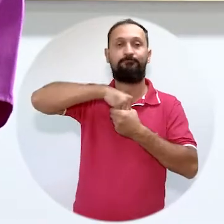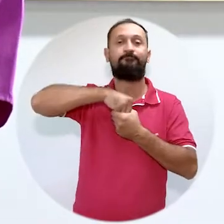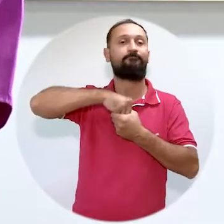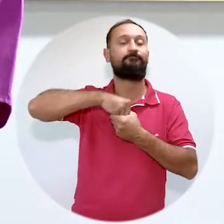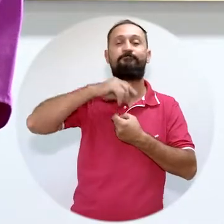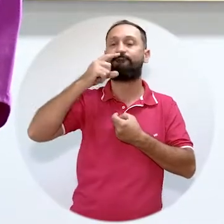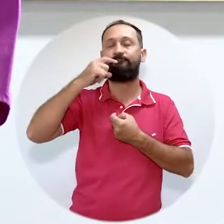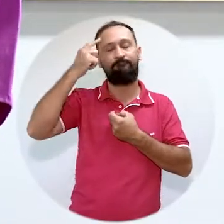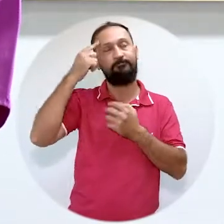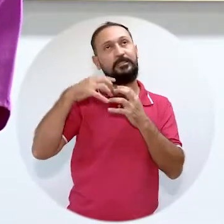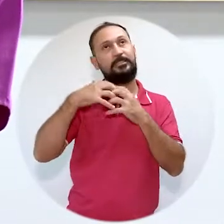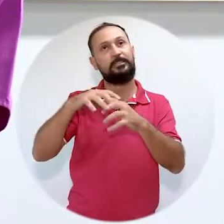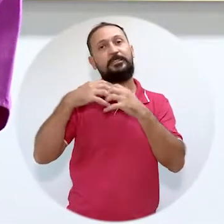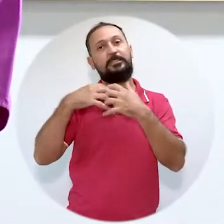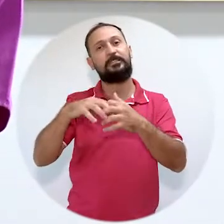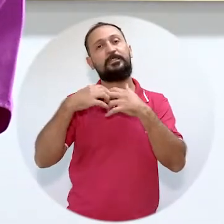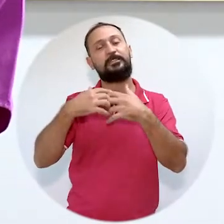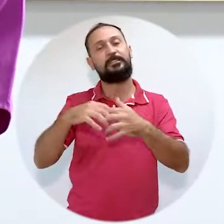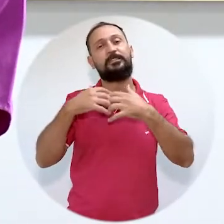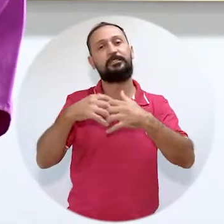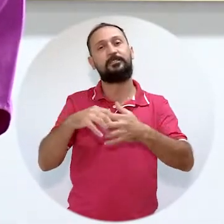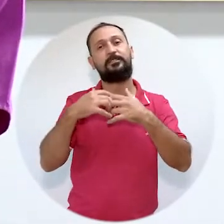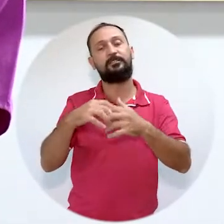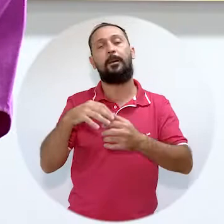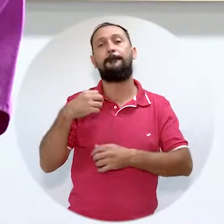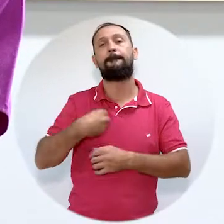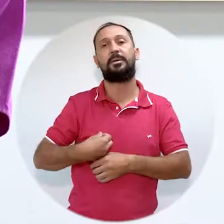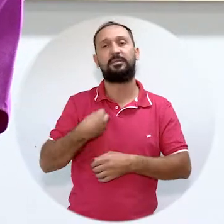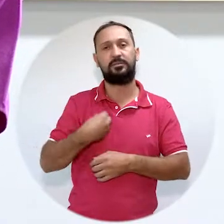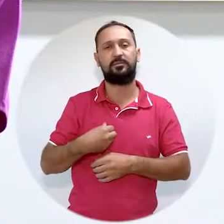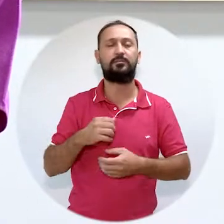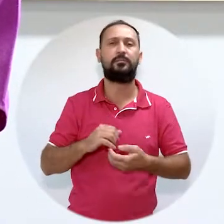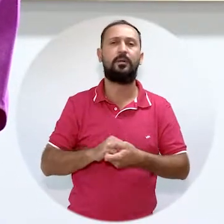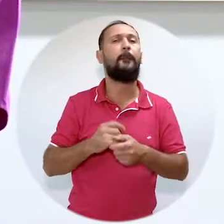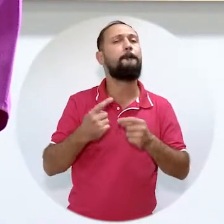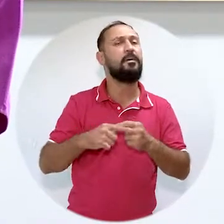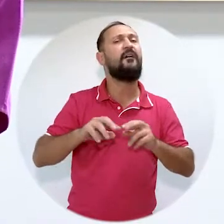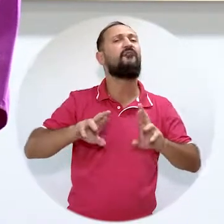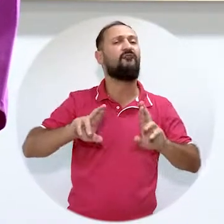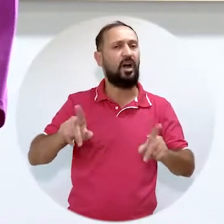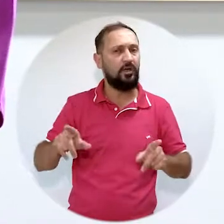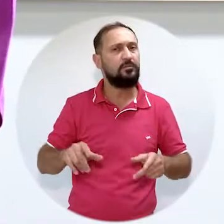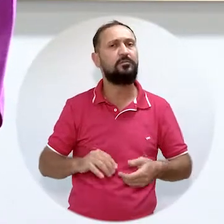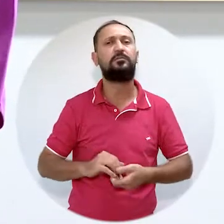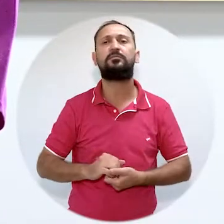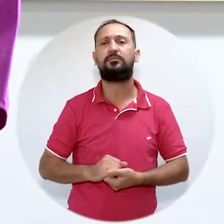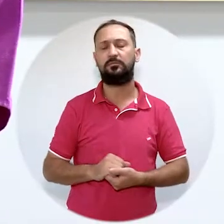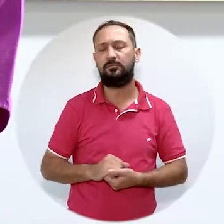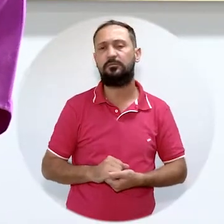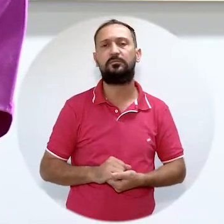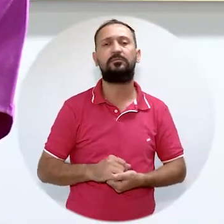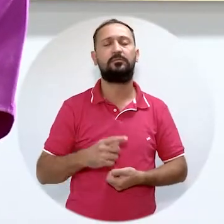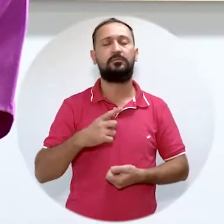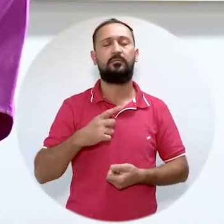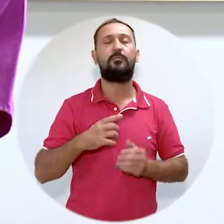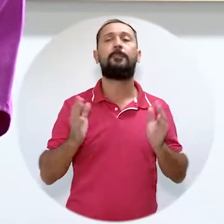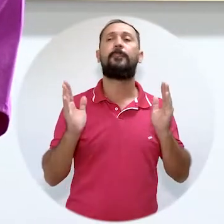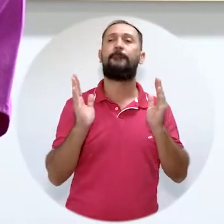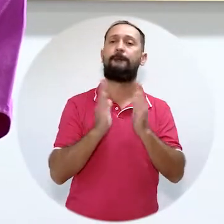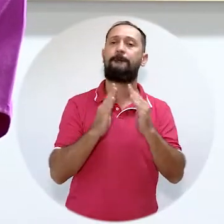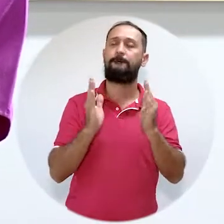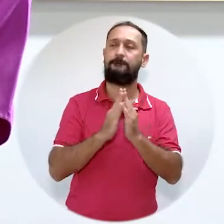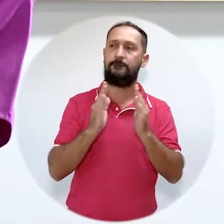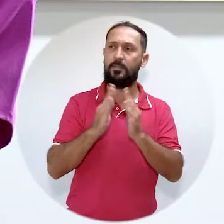ainda elaborar o raciocínio da forma presencial, que é diferente, né, Juliana? Você estar